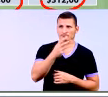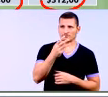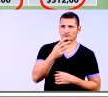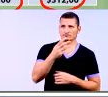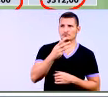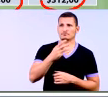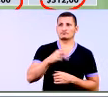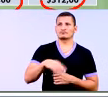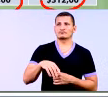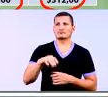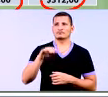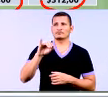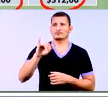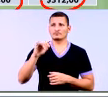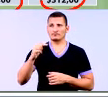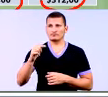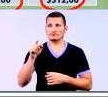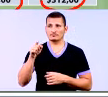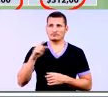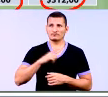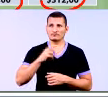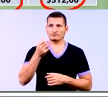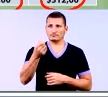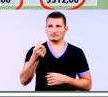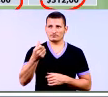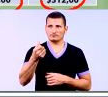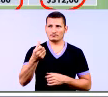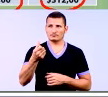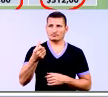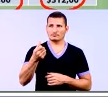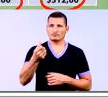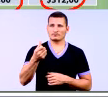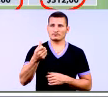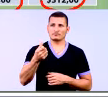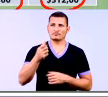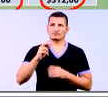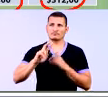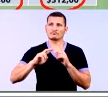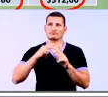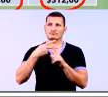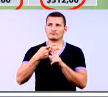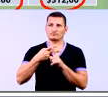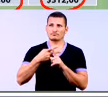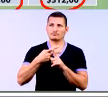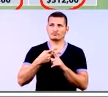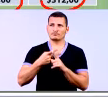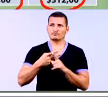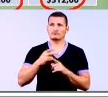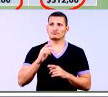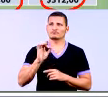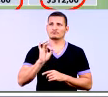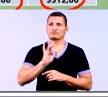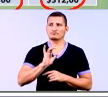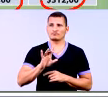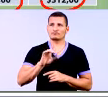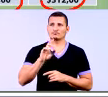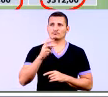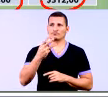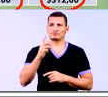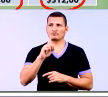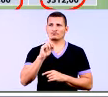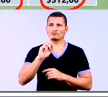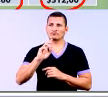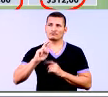3 MB e aqui eu tenho 6 de cache. É o dobro Não são só 3 não, é o dobro.